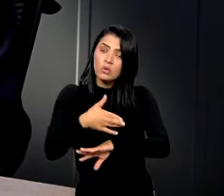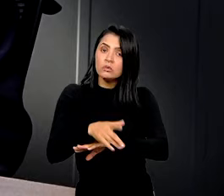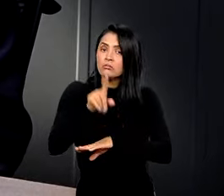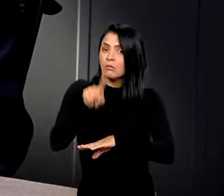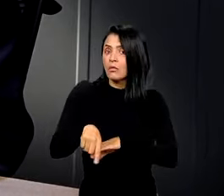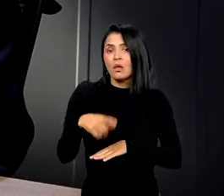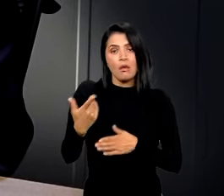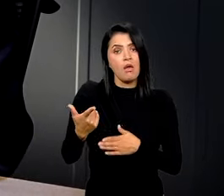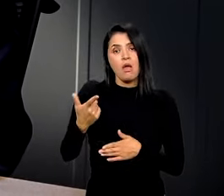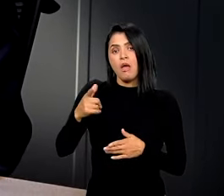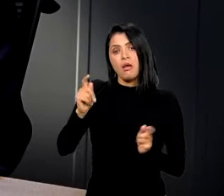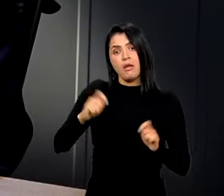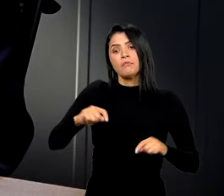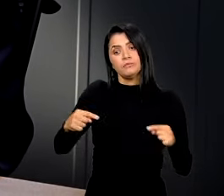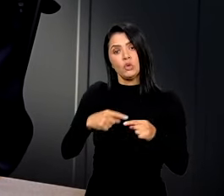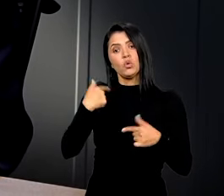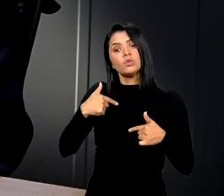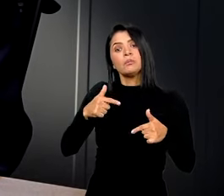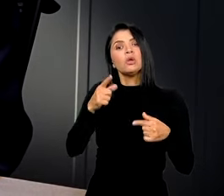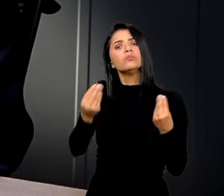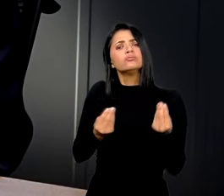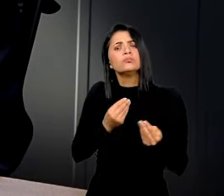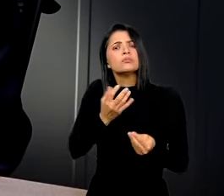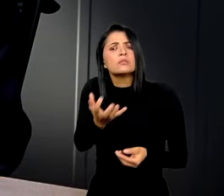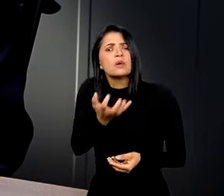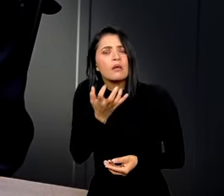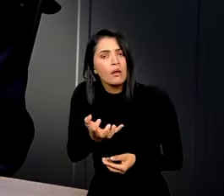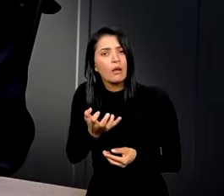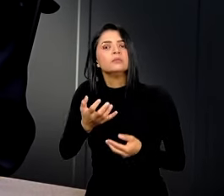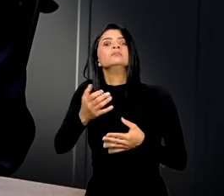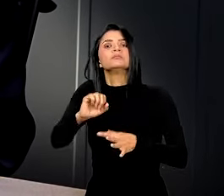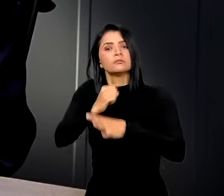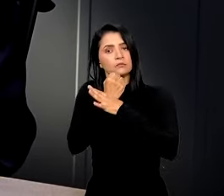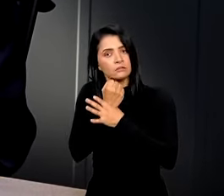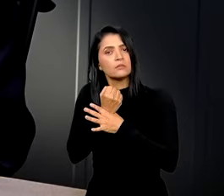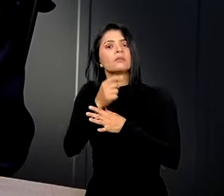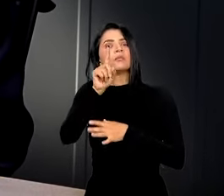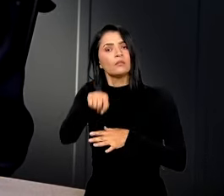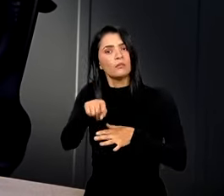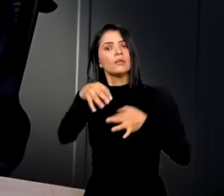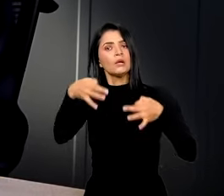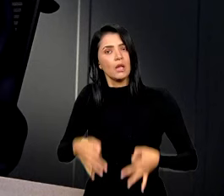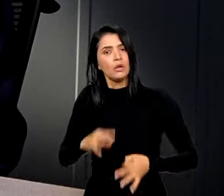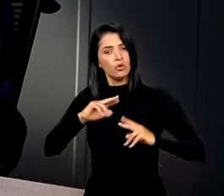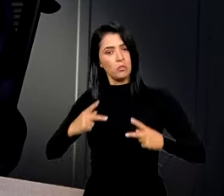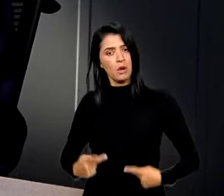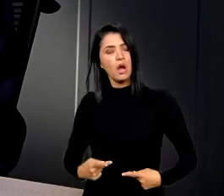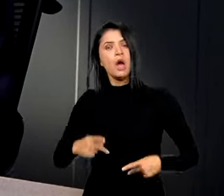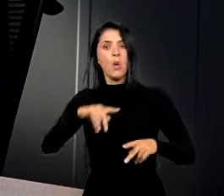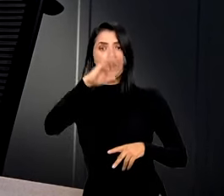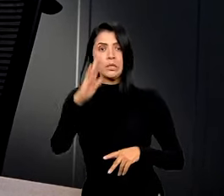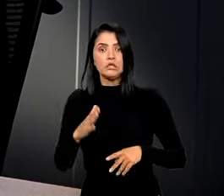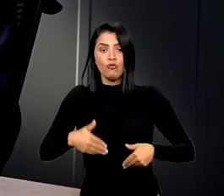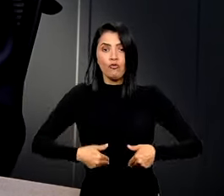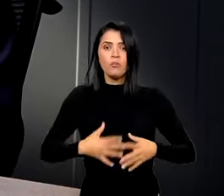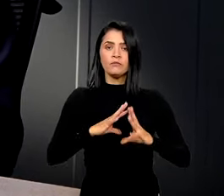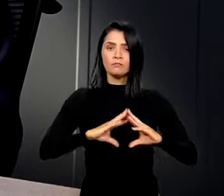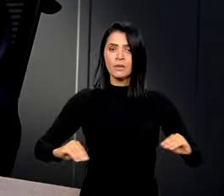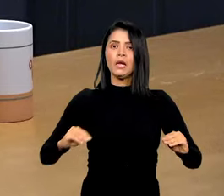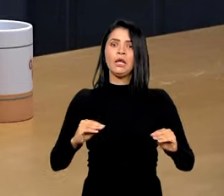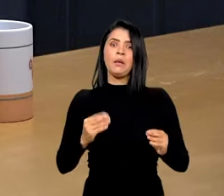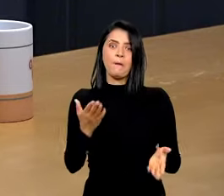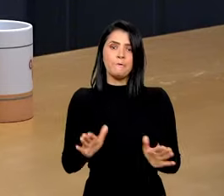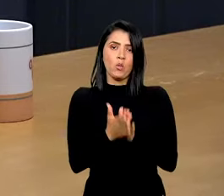usuárias, que são o sentido último da nossa ação. O que nós queremos? Garantir dignidade humana, tirar o Brasil do mapa da fome e superar a